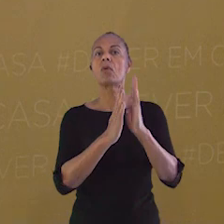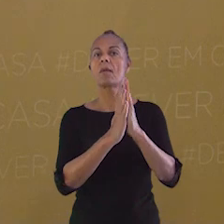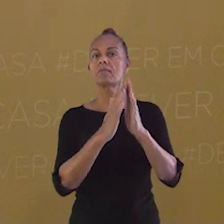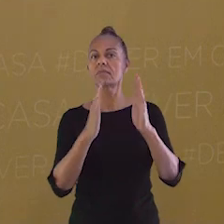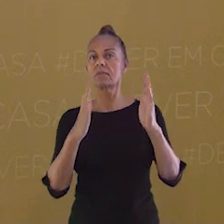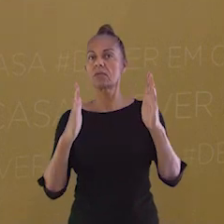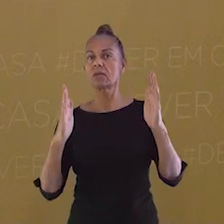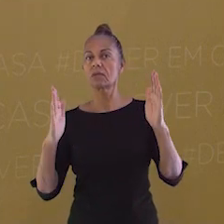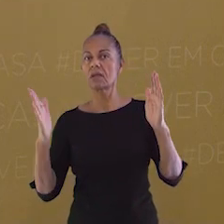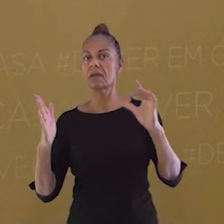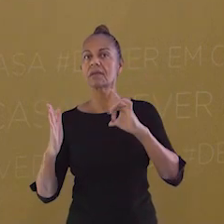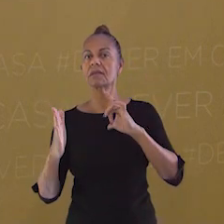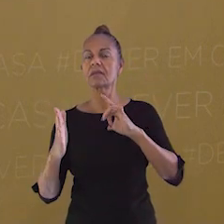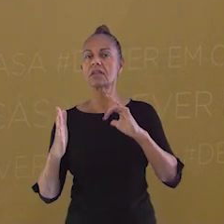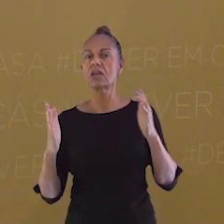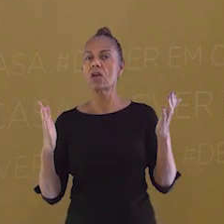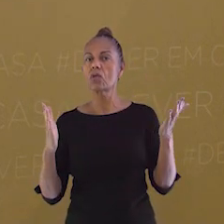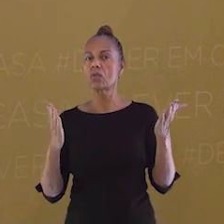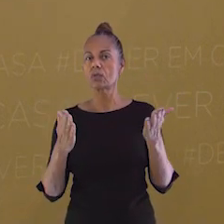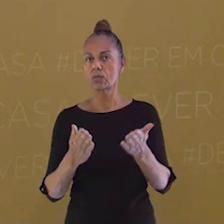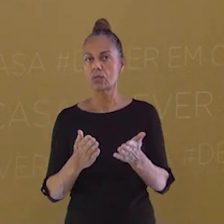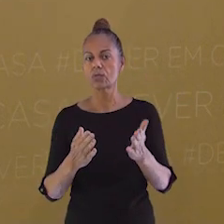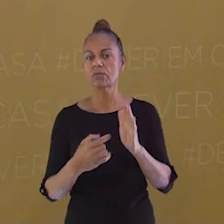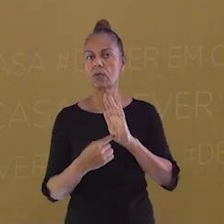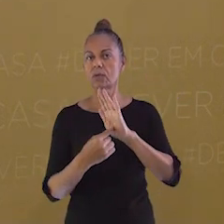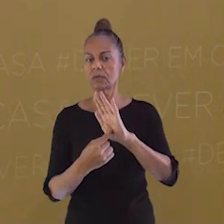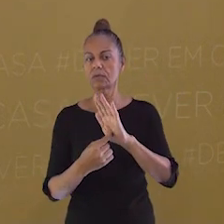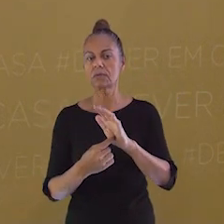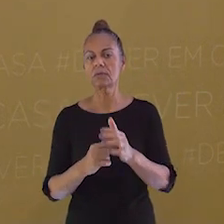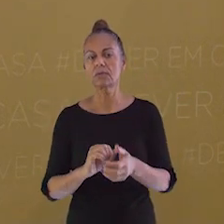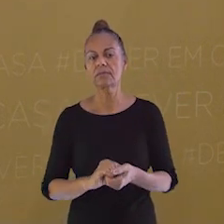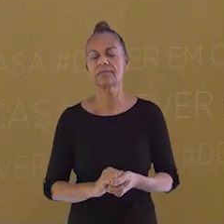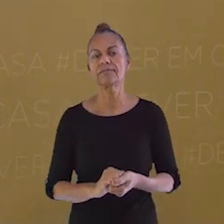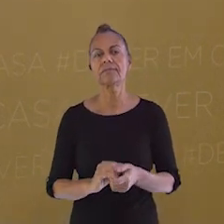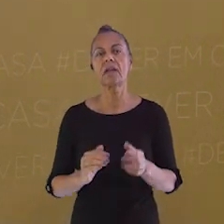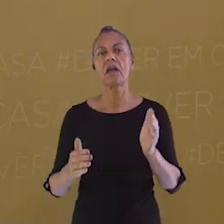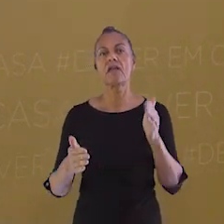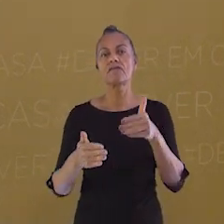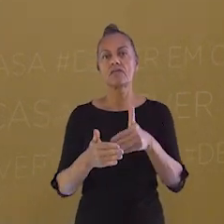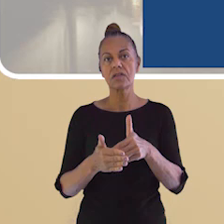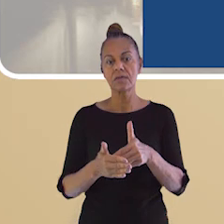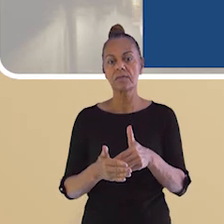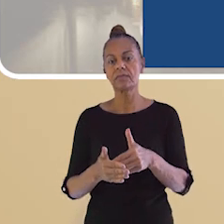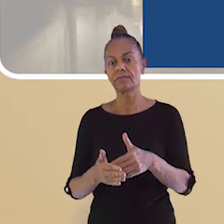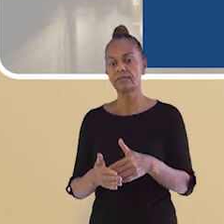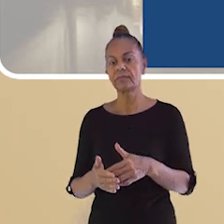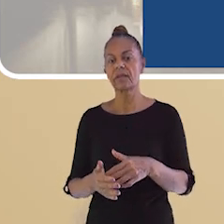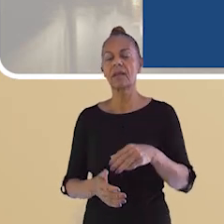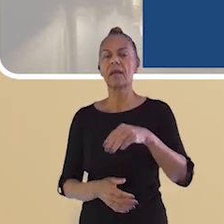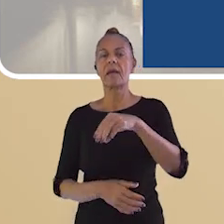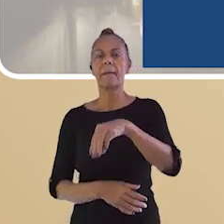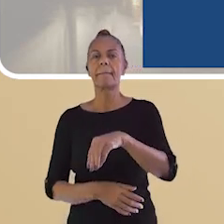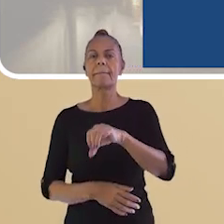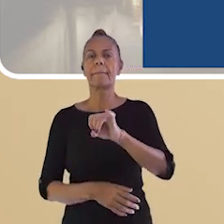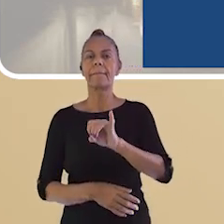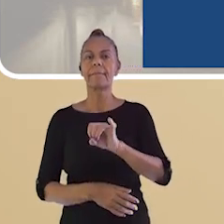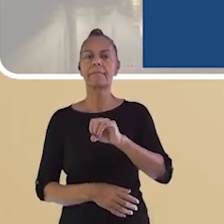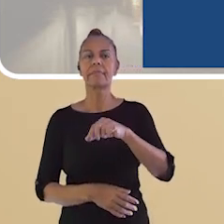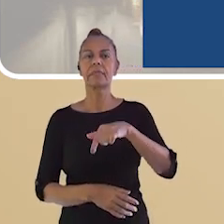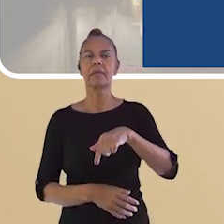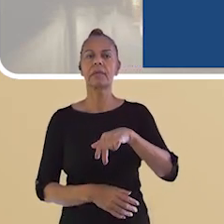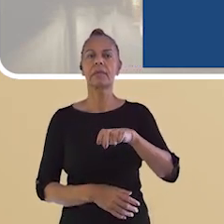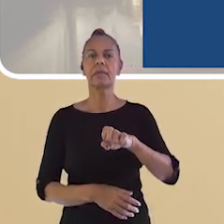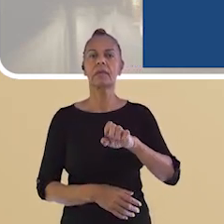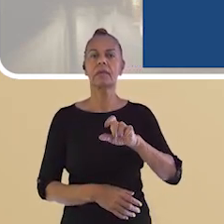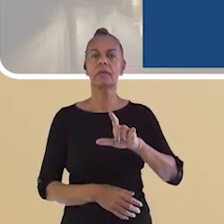está na Stanza della Signatura, uma biblioteca que existe até hoje. E por último, mas não